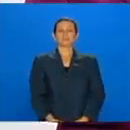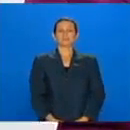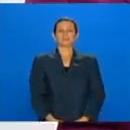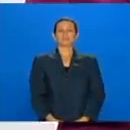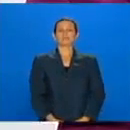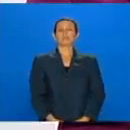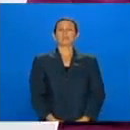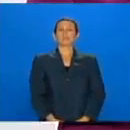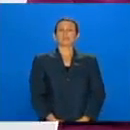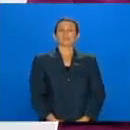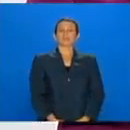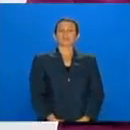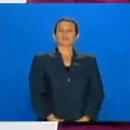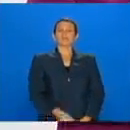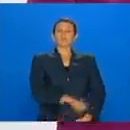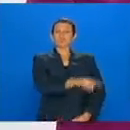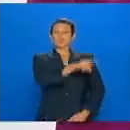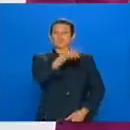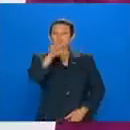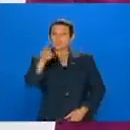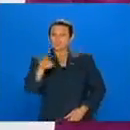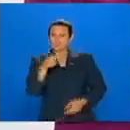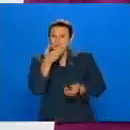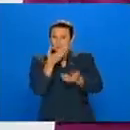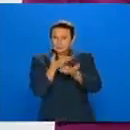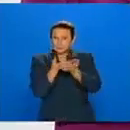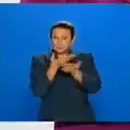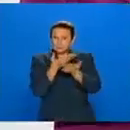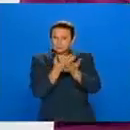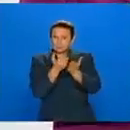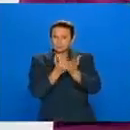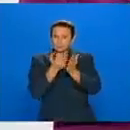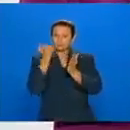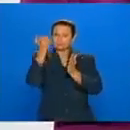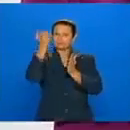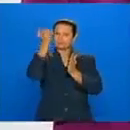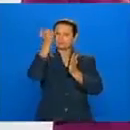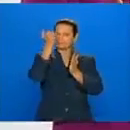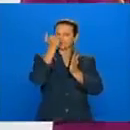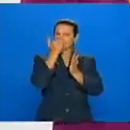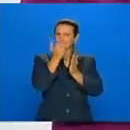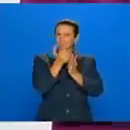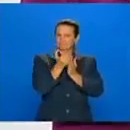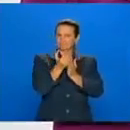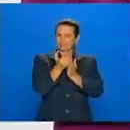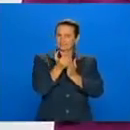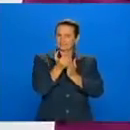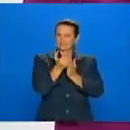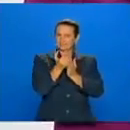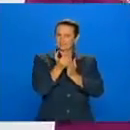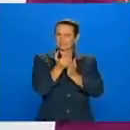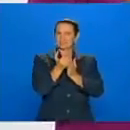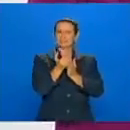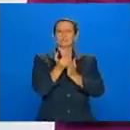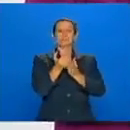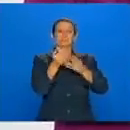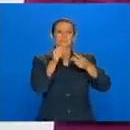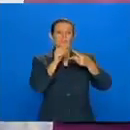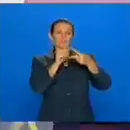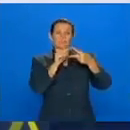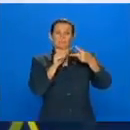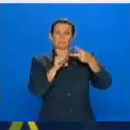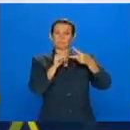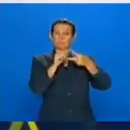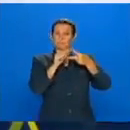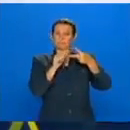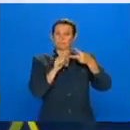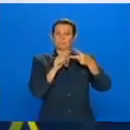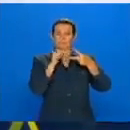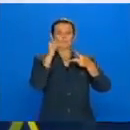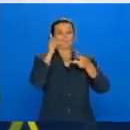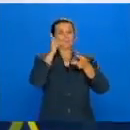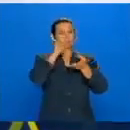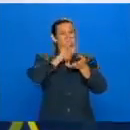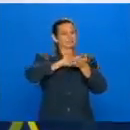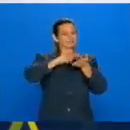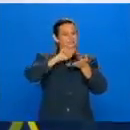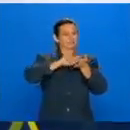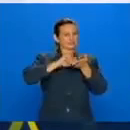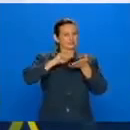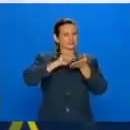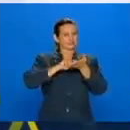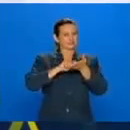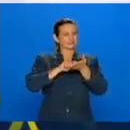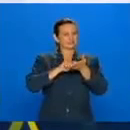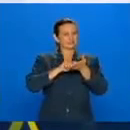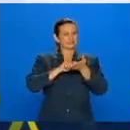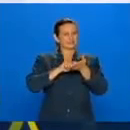Então, como dica de estudo para a aula de hoje, eu irei recomendar duas grandes teóricas. Uma Lucinda